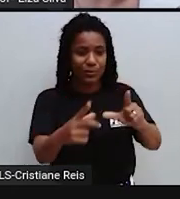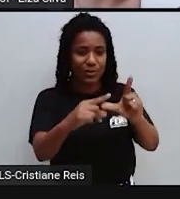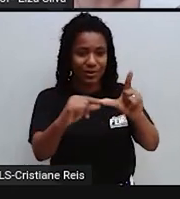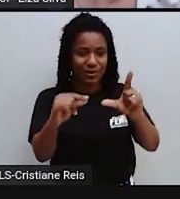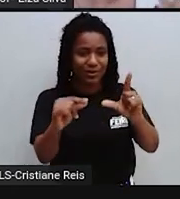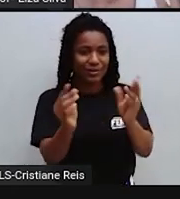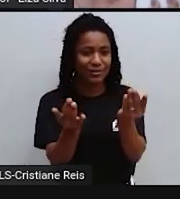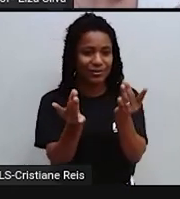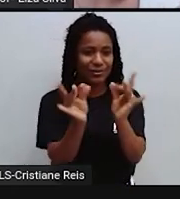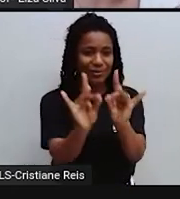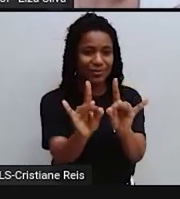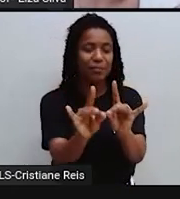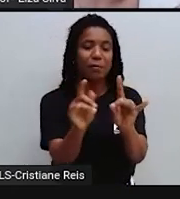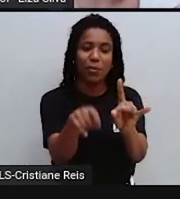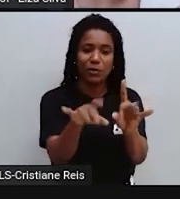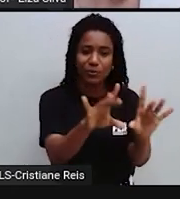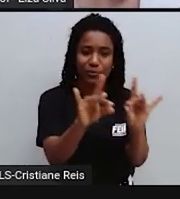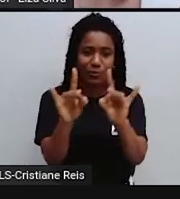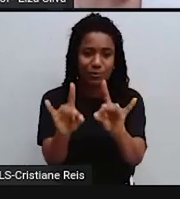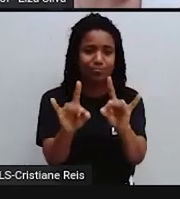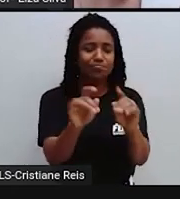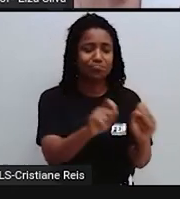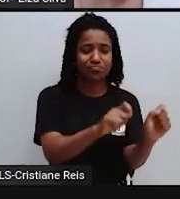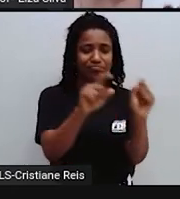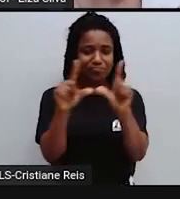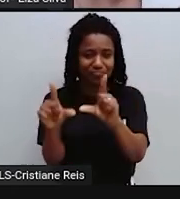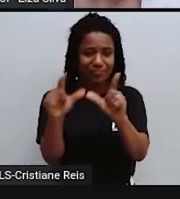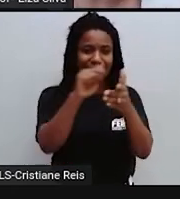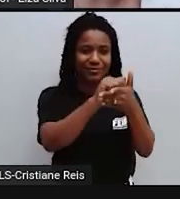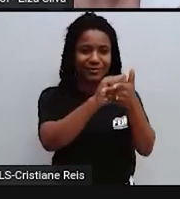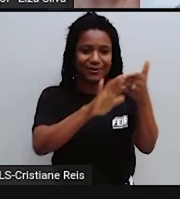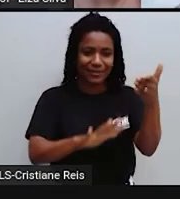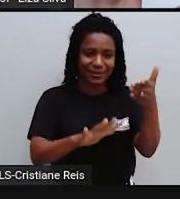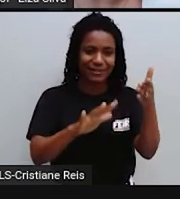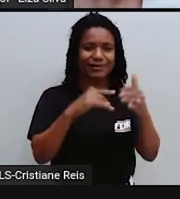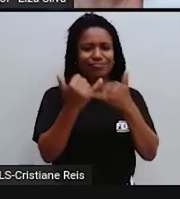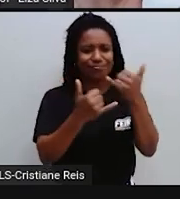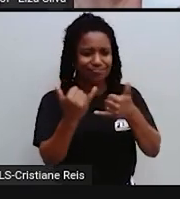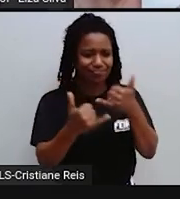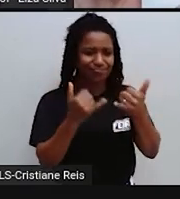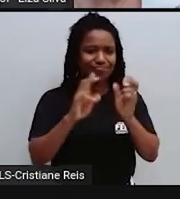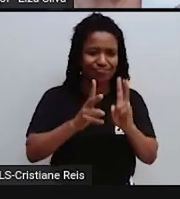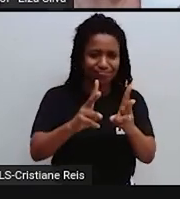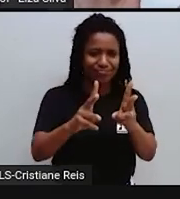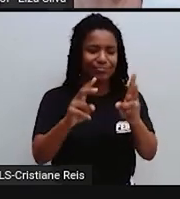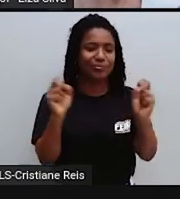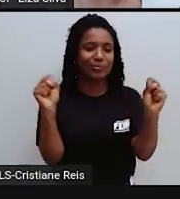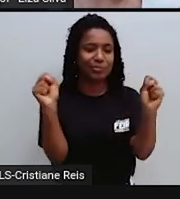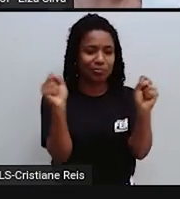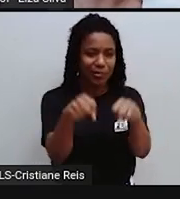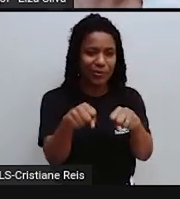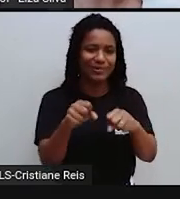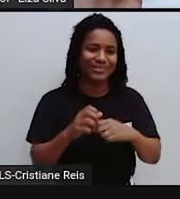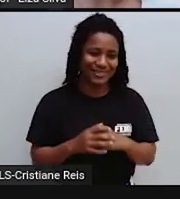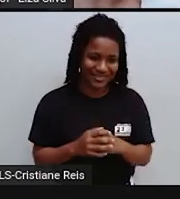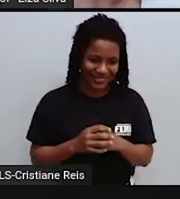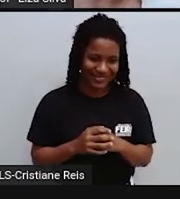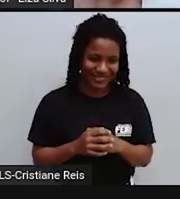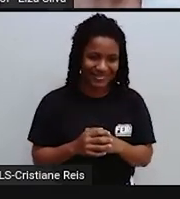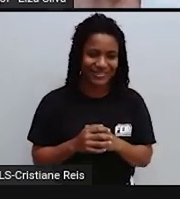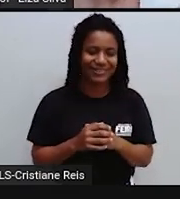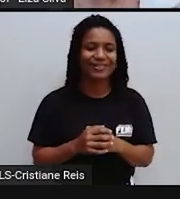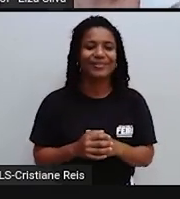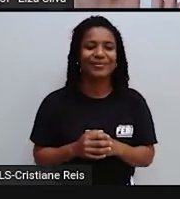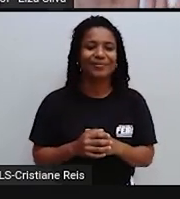vocês possam realizar a atividade quantas vezes acharem necessário para desenvolver o inglês,